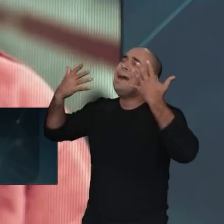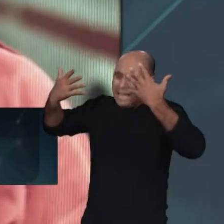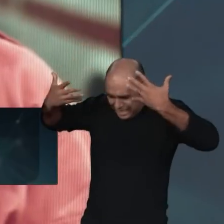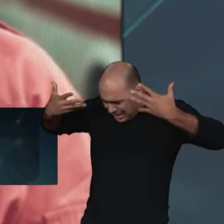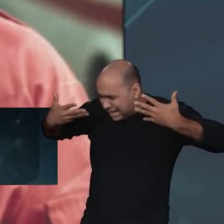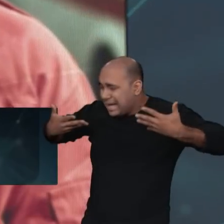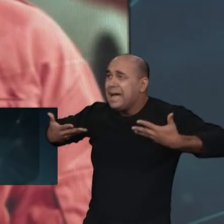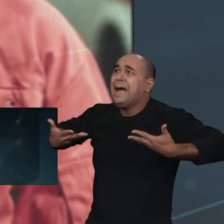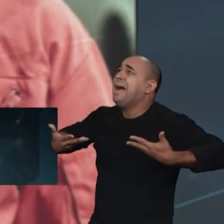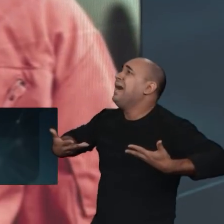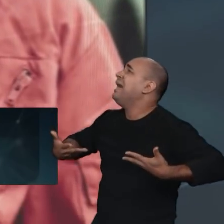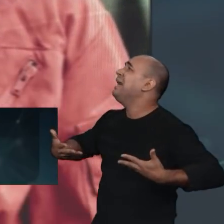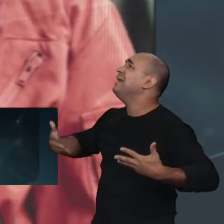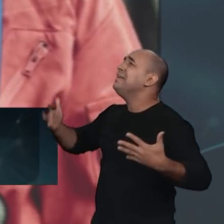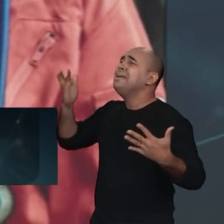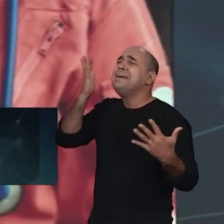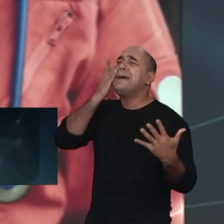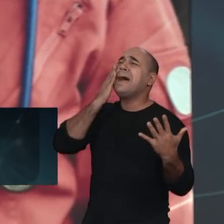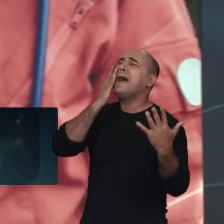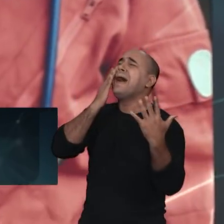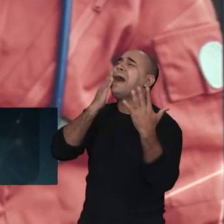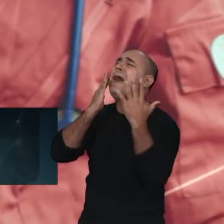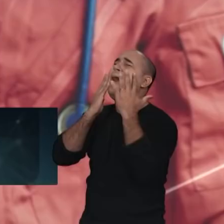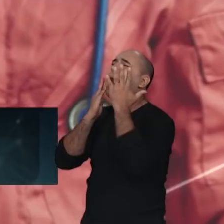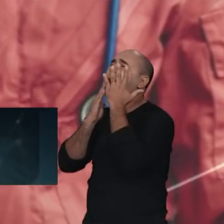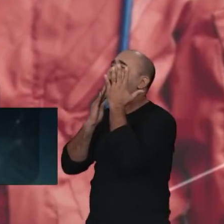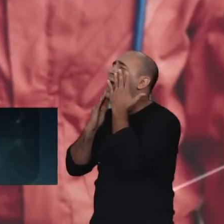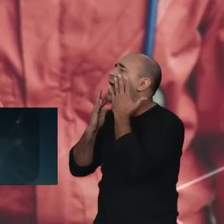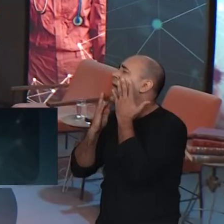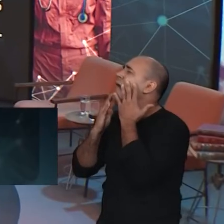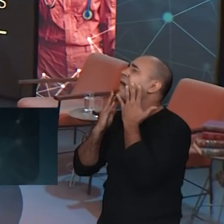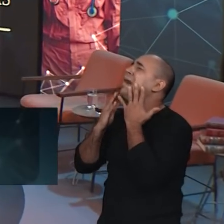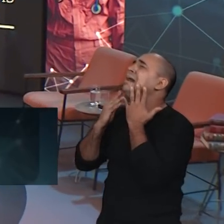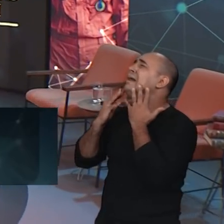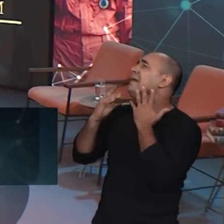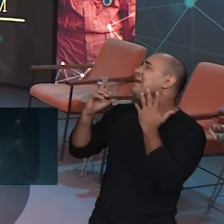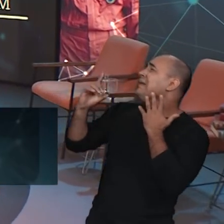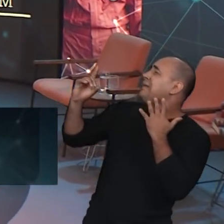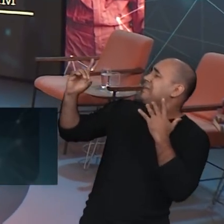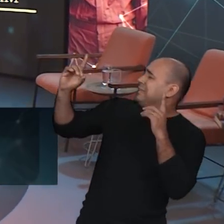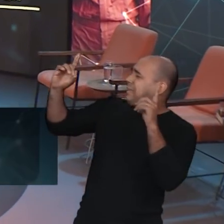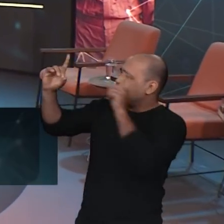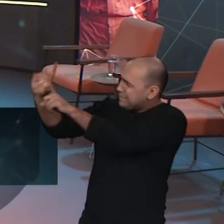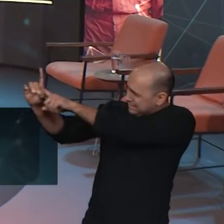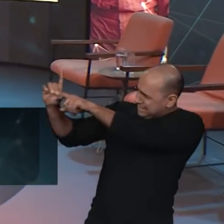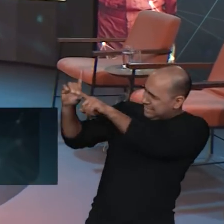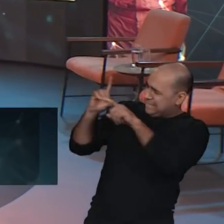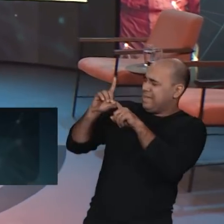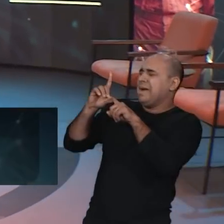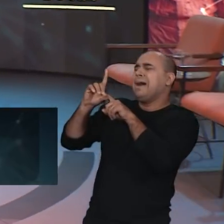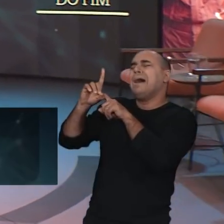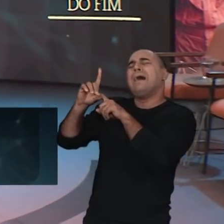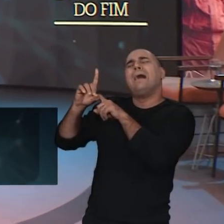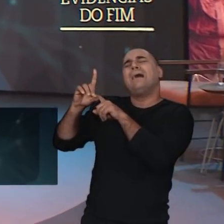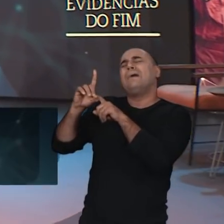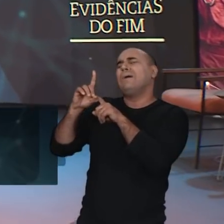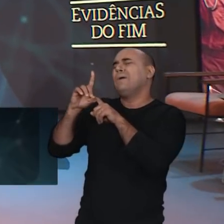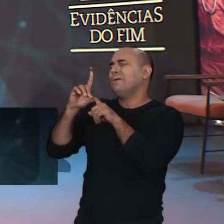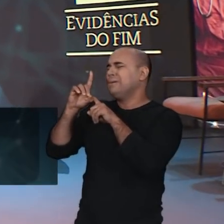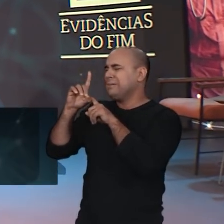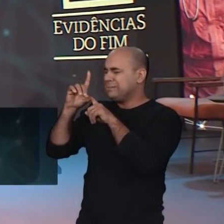preciso, chorando que eu disse que eu dependo só de ti, meu